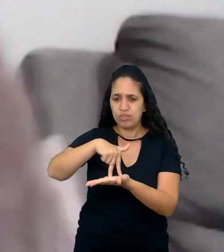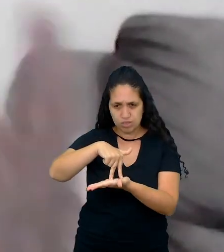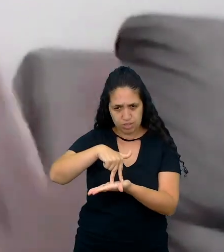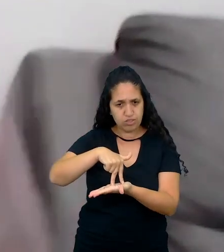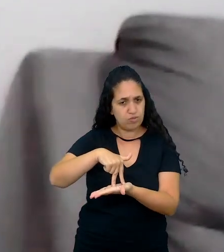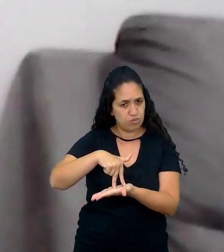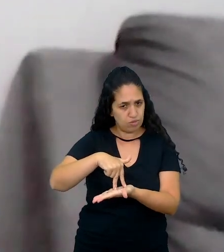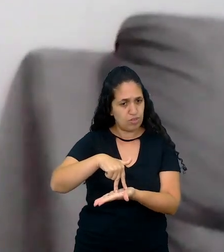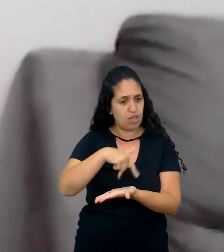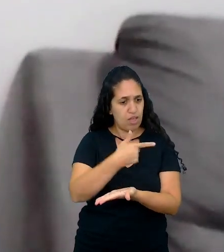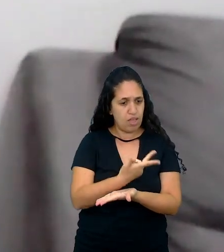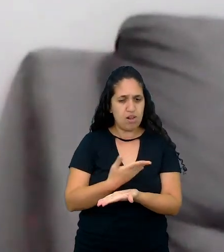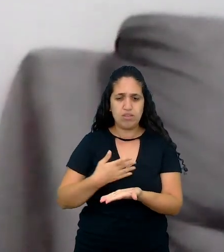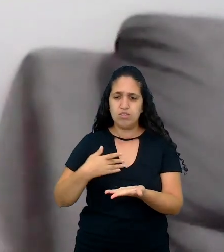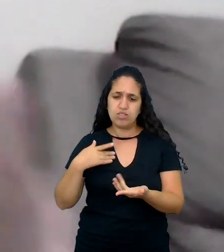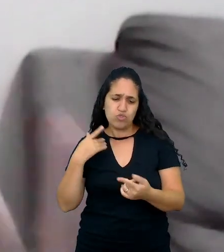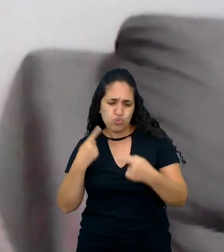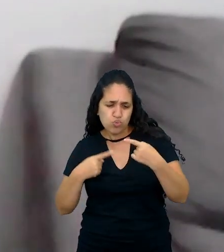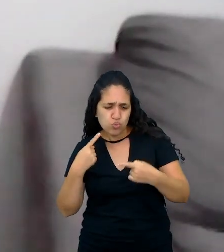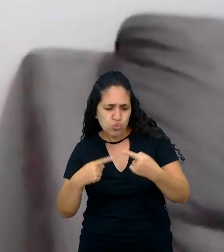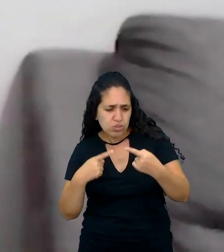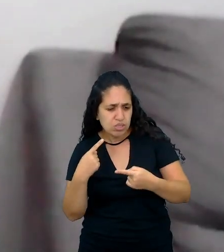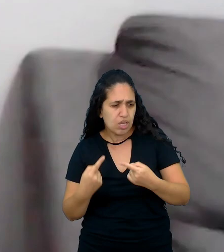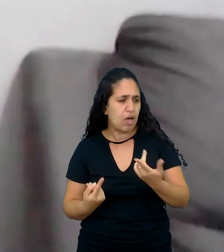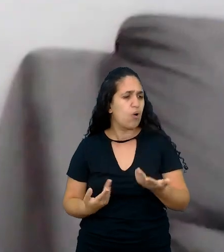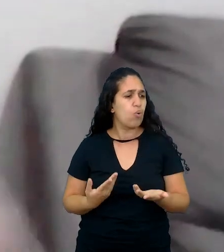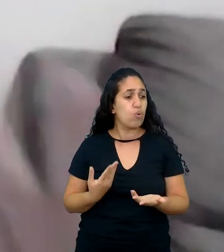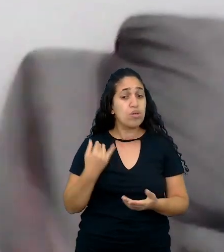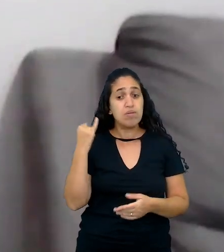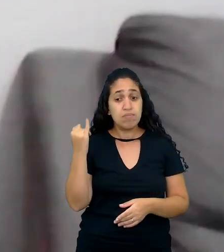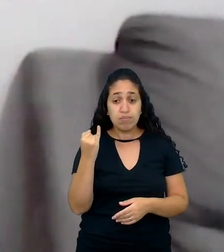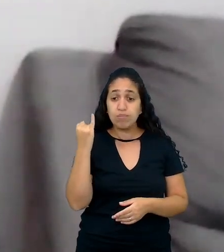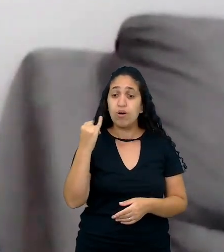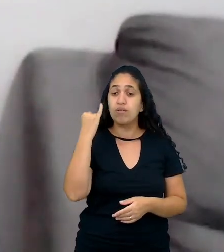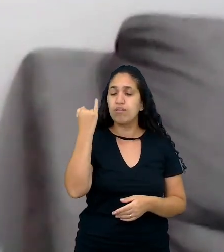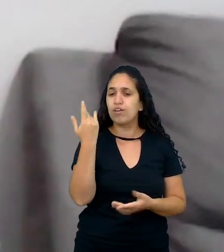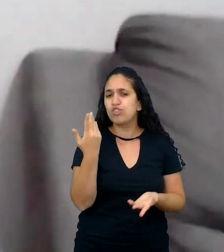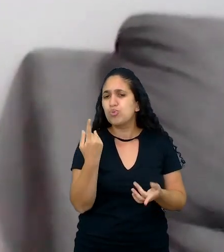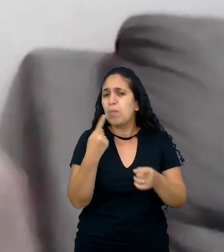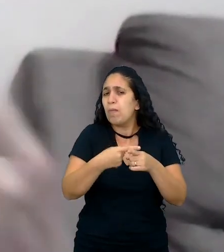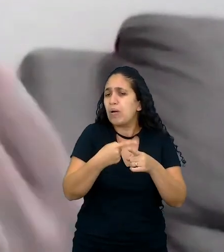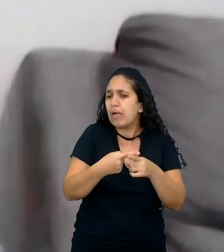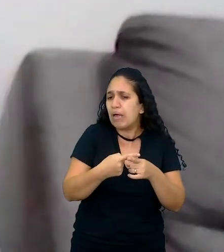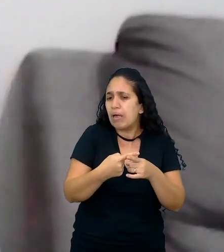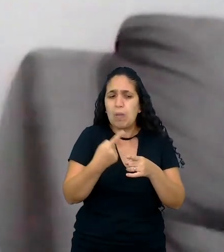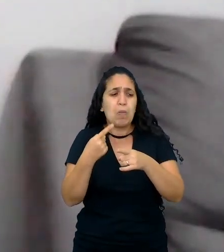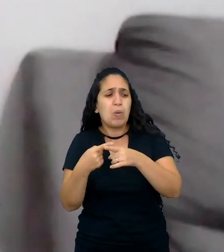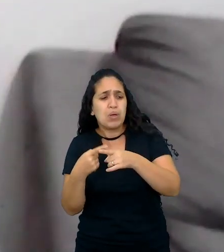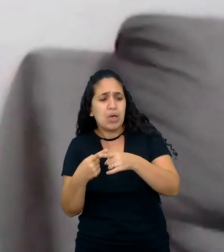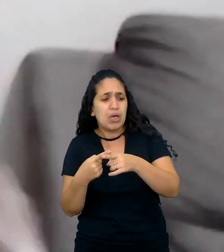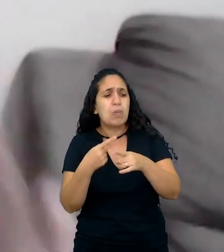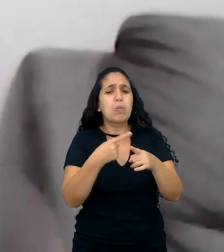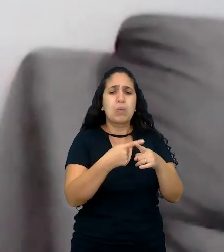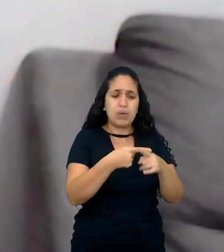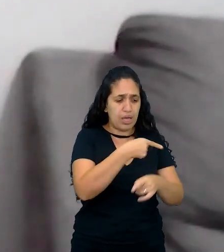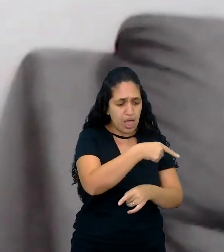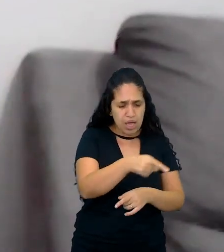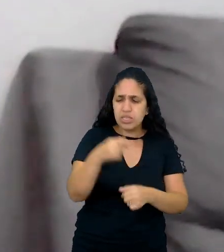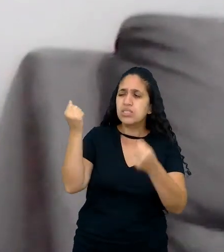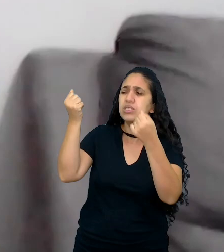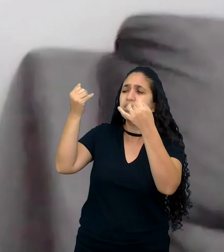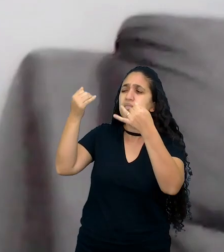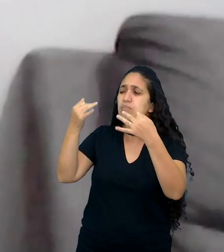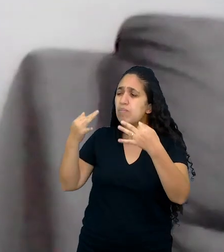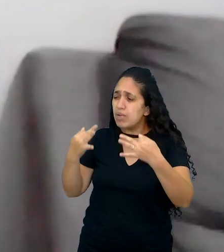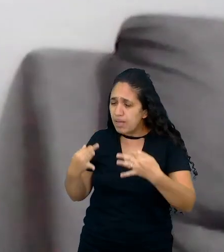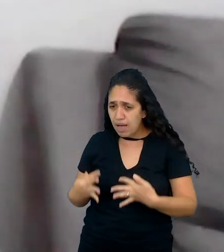a argumentação, o quanto é importante os porquês, eles terem que explicar, eles terem que argumentar,